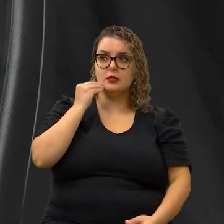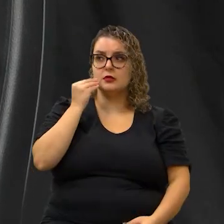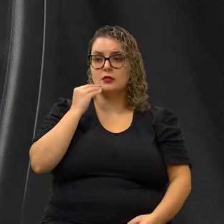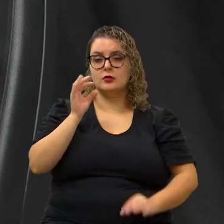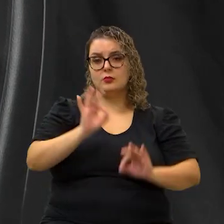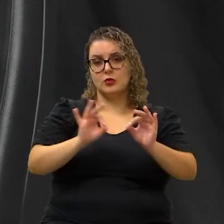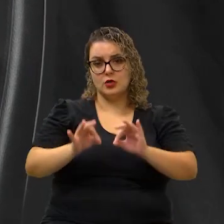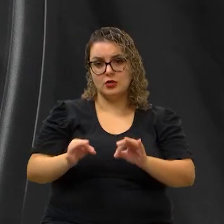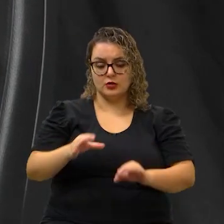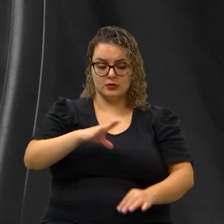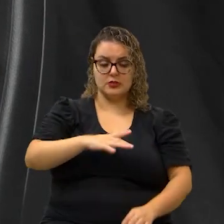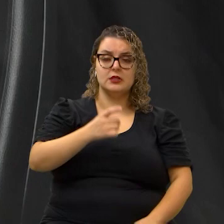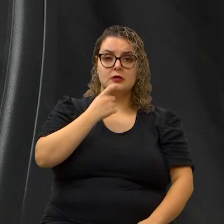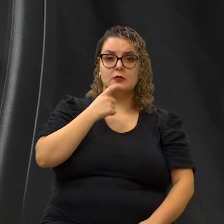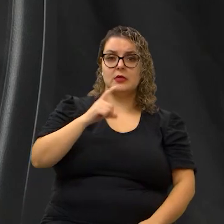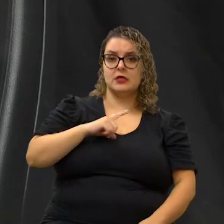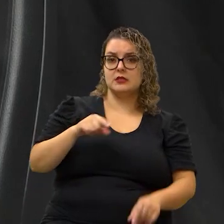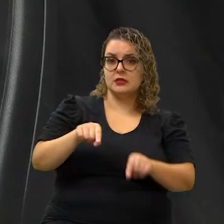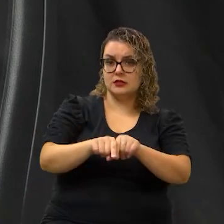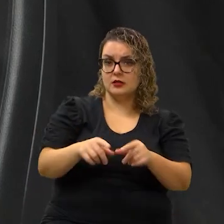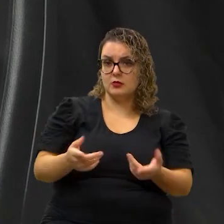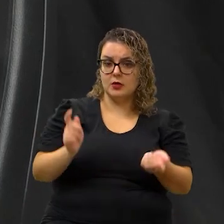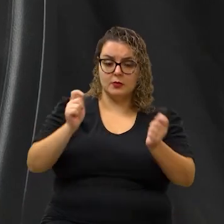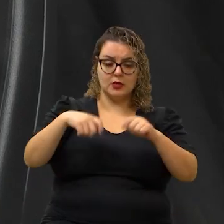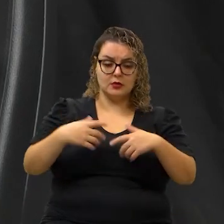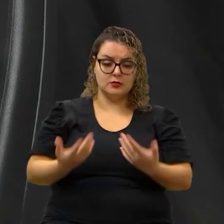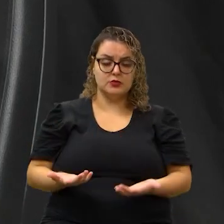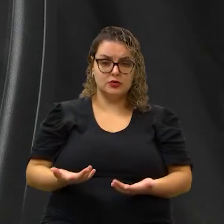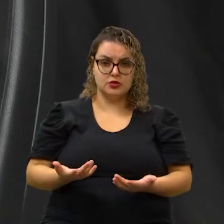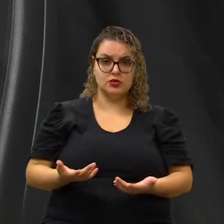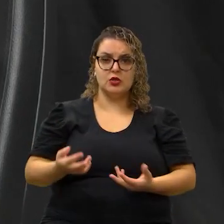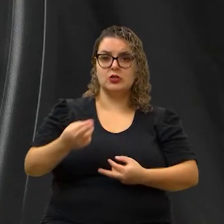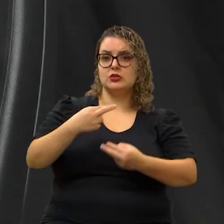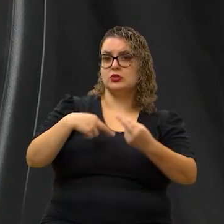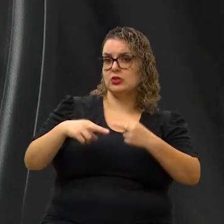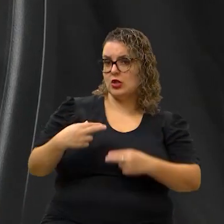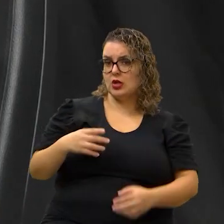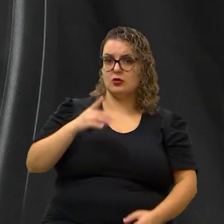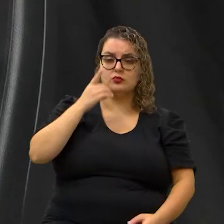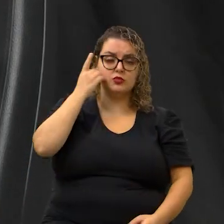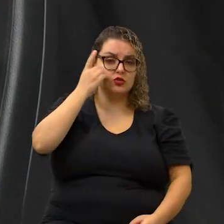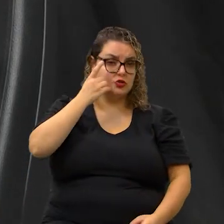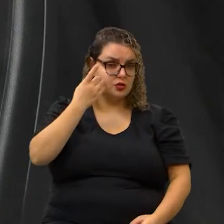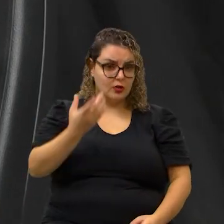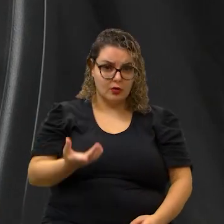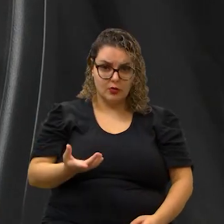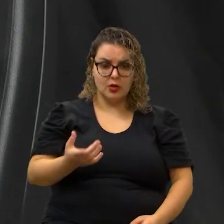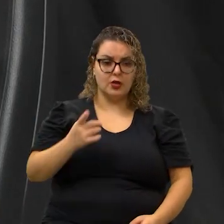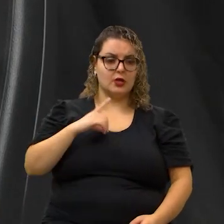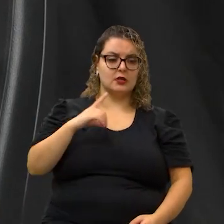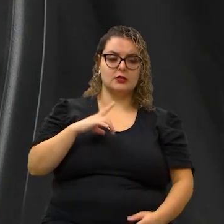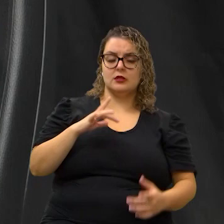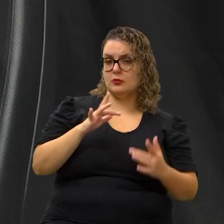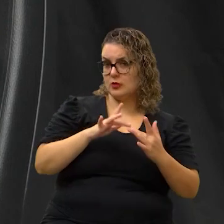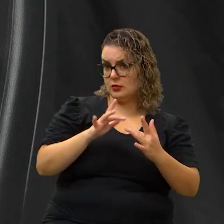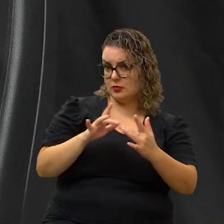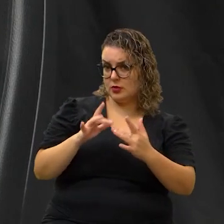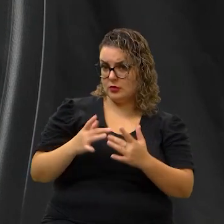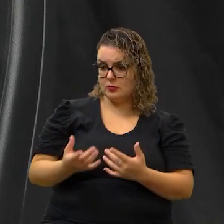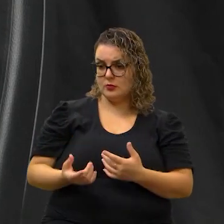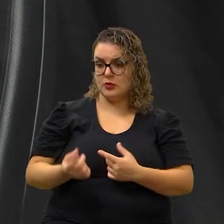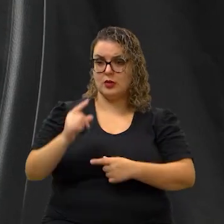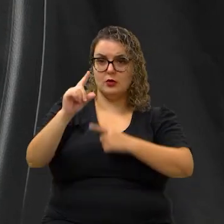um projeto para a cidade de Campinas. Mas a gente tem também a possibilidade de, através das relações com os deputados, que nós